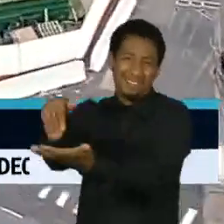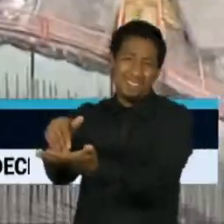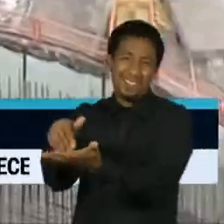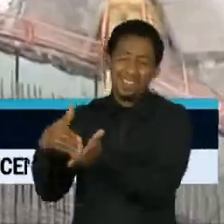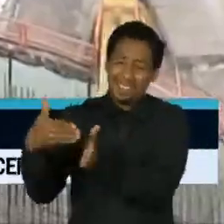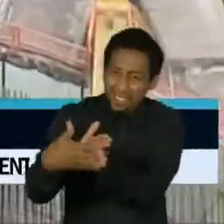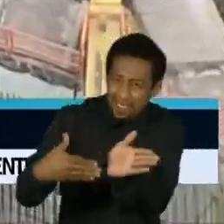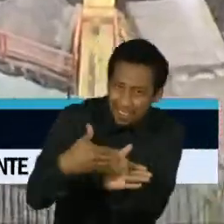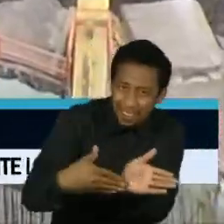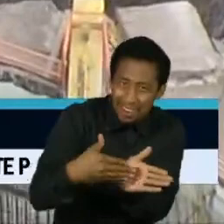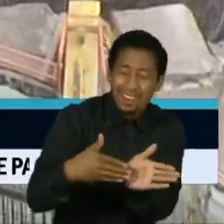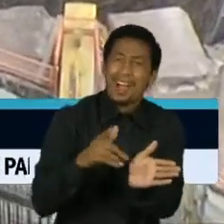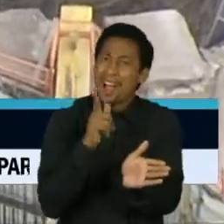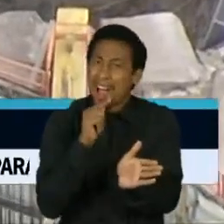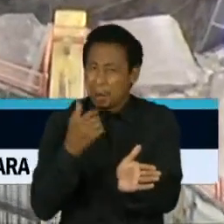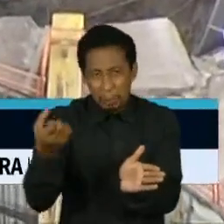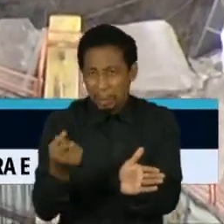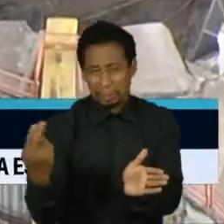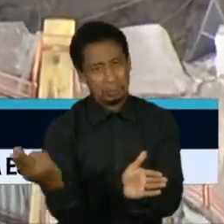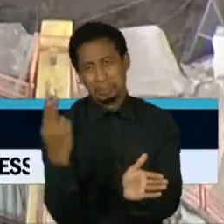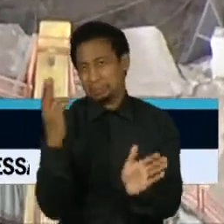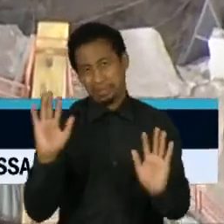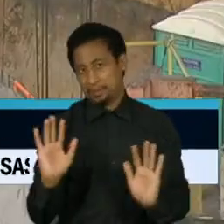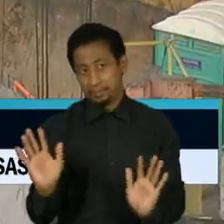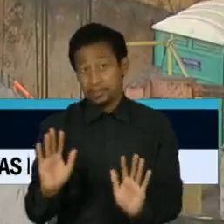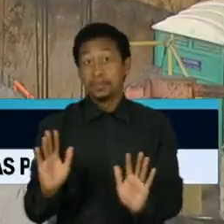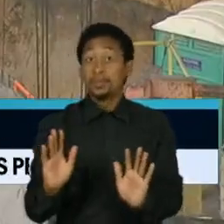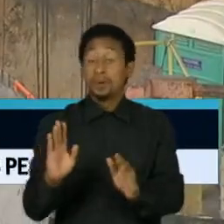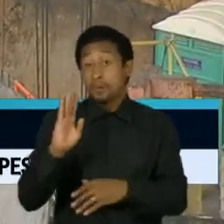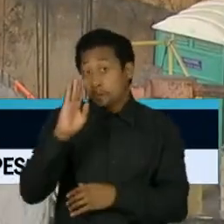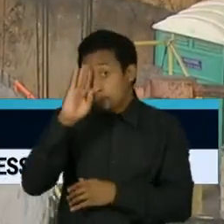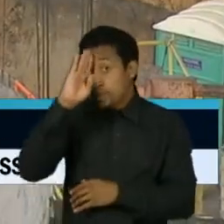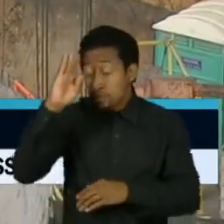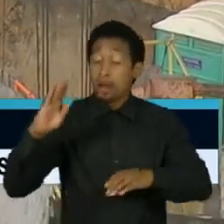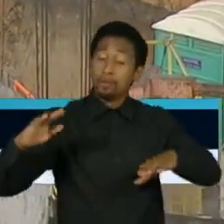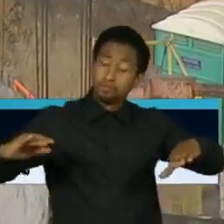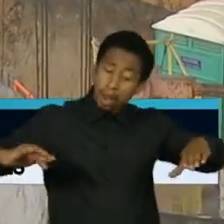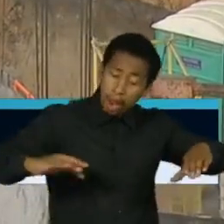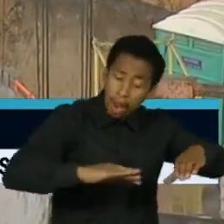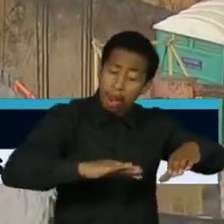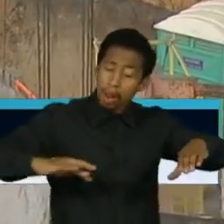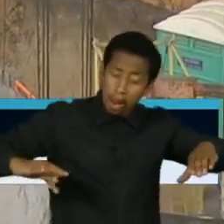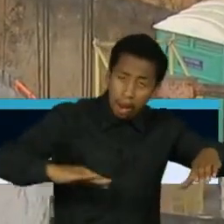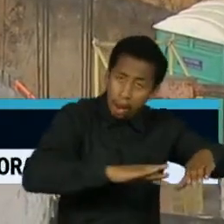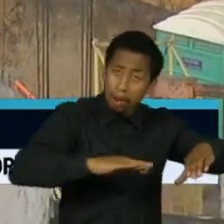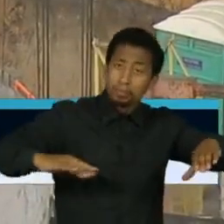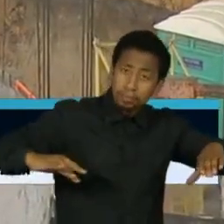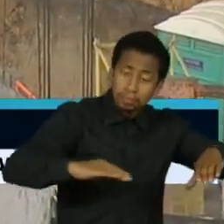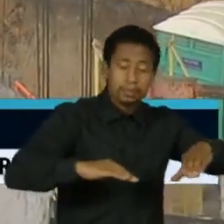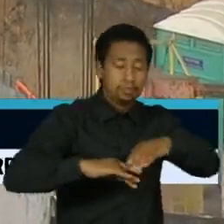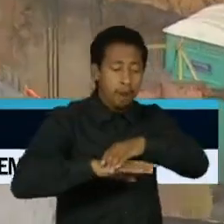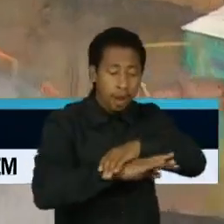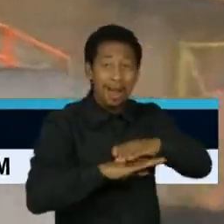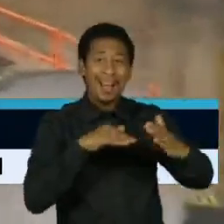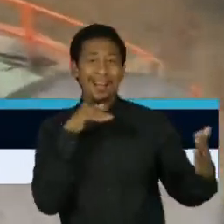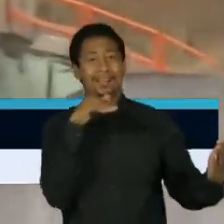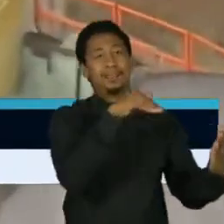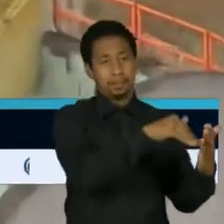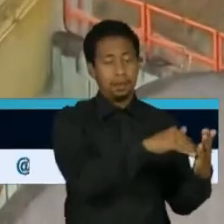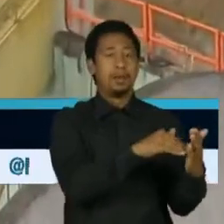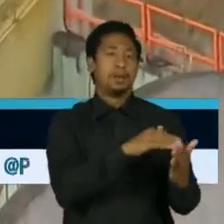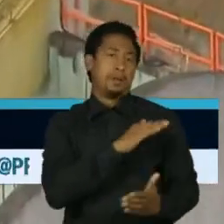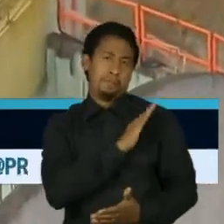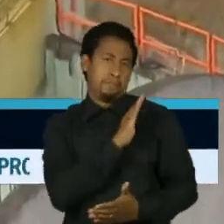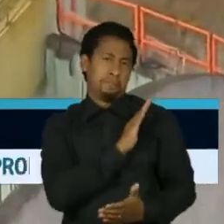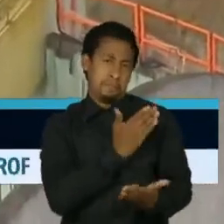dele natural seria chegar lá no emissário, que é o trecho final, e ir para Barueri. A finalidade dele é levar esse esgoto